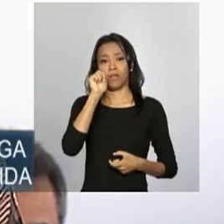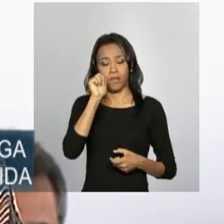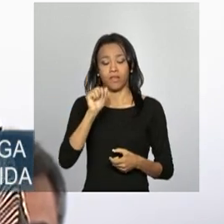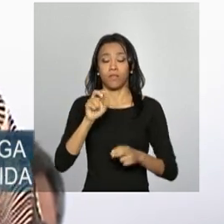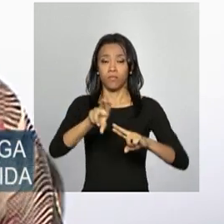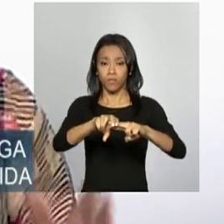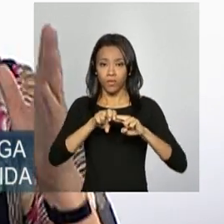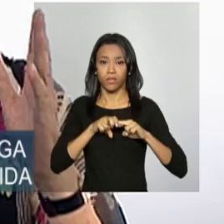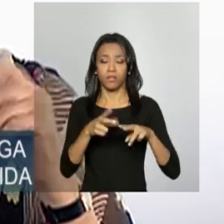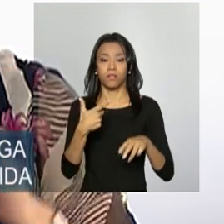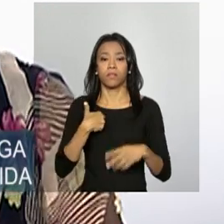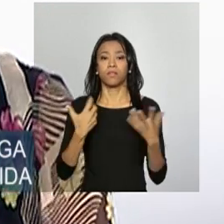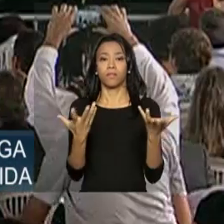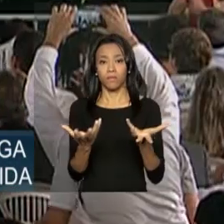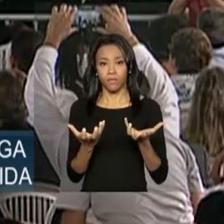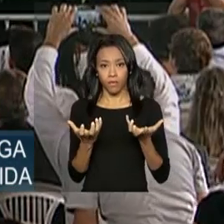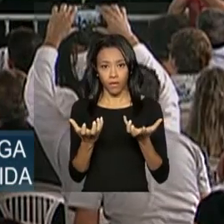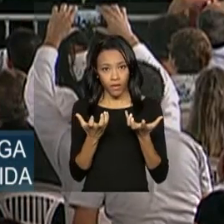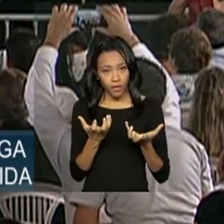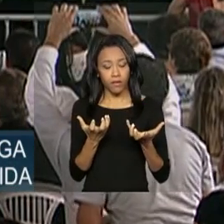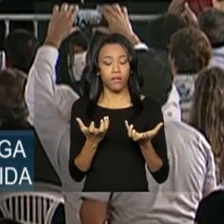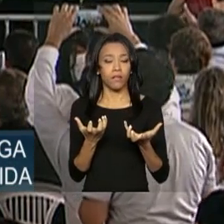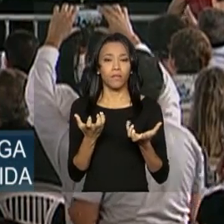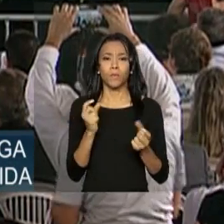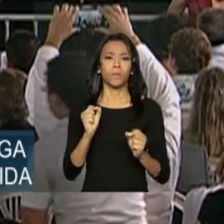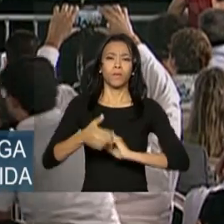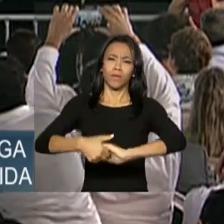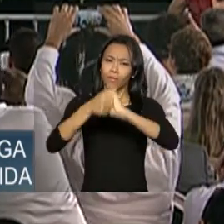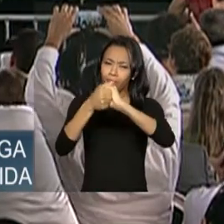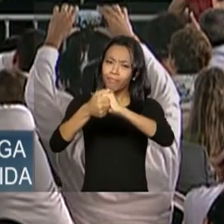isso, eu quero cumprimentar